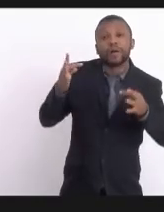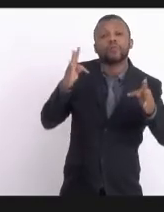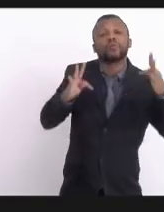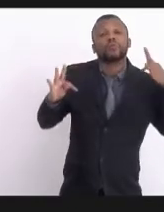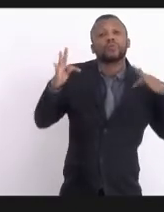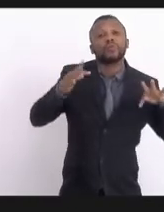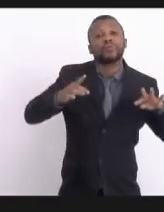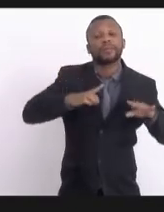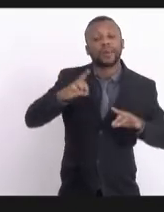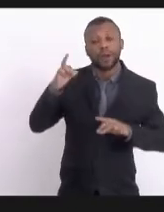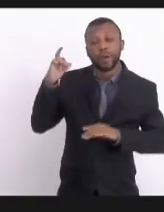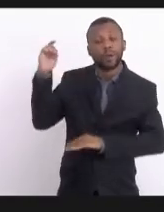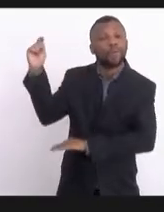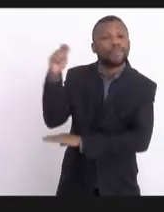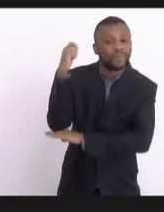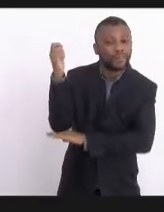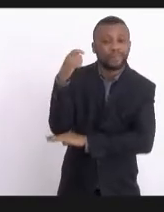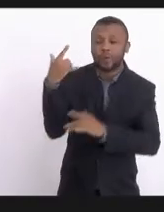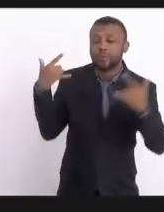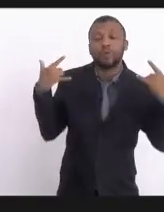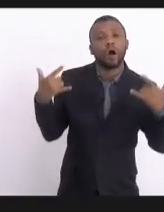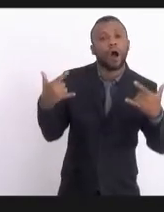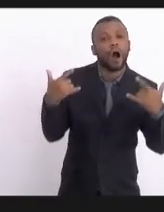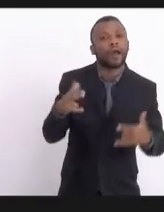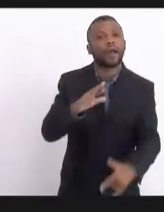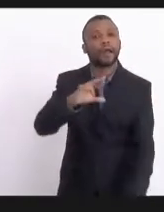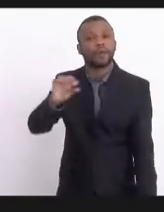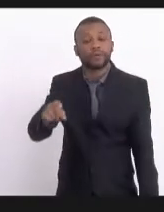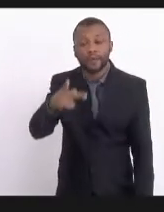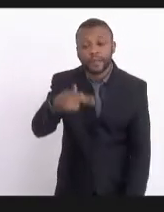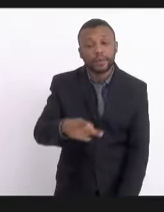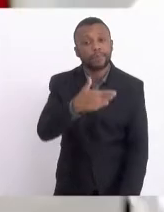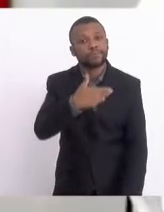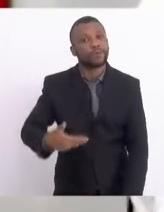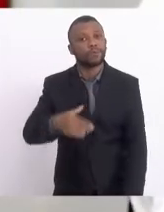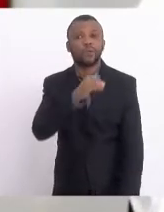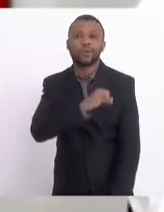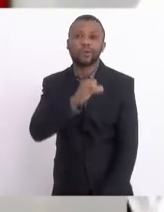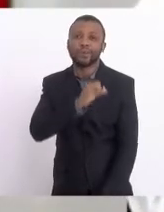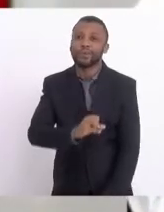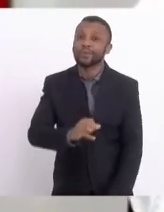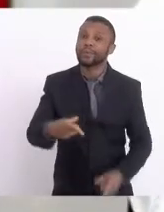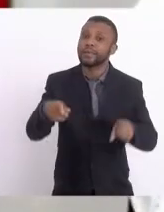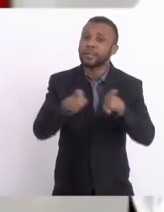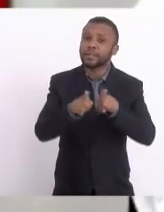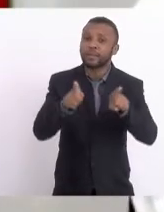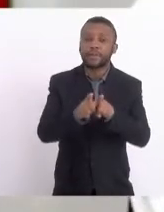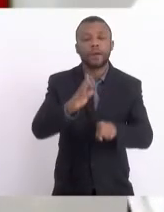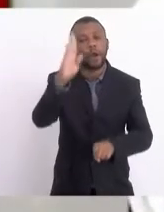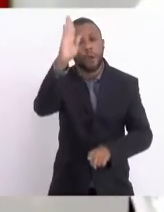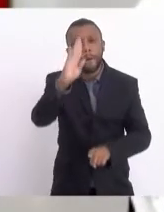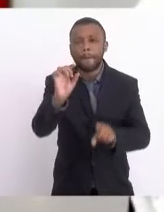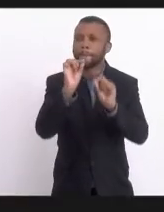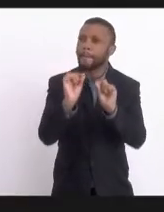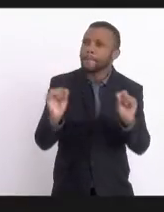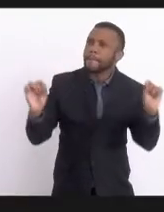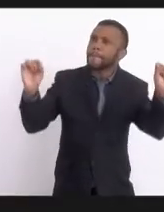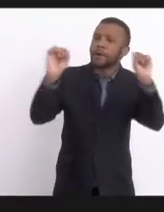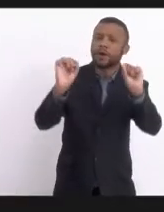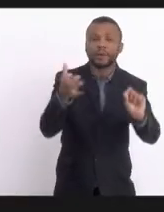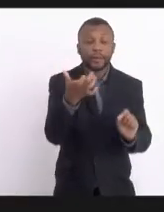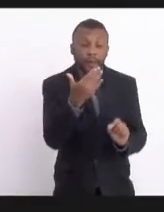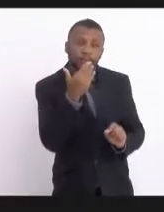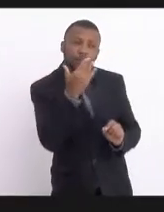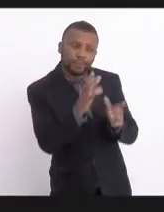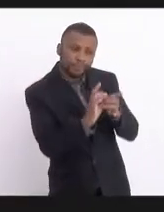do que o Rock in Rio para o nosso estado do Rio de Janeiro e para o nosso Brasil, né? Queria pedir permissão da Vossa Excelência para dar,